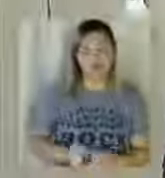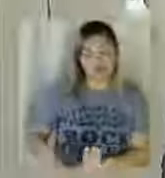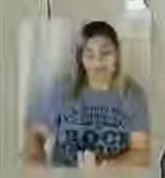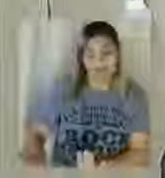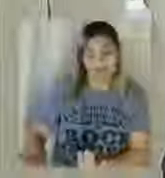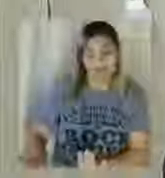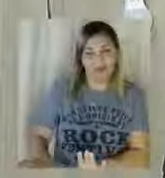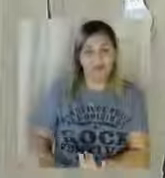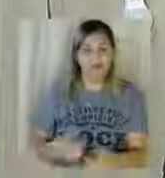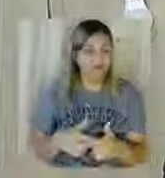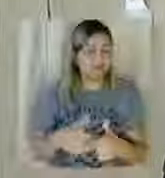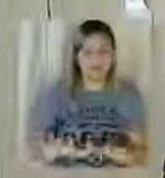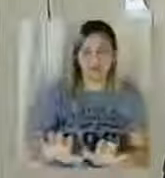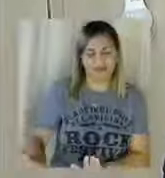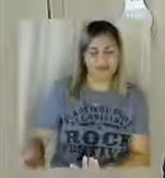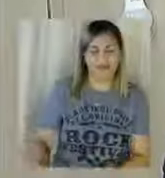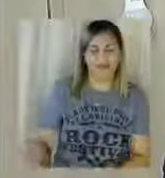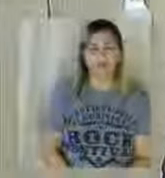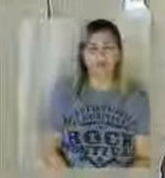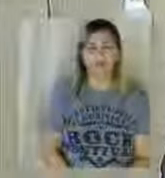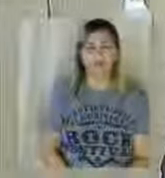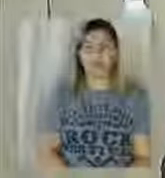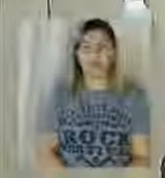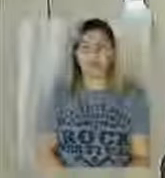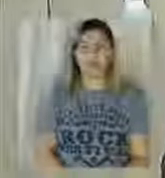Por mim não tem problema não. Não tem